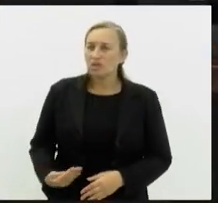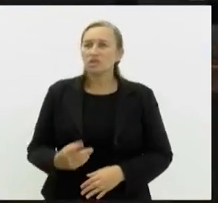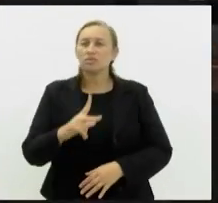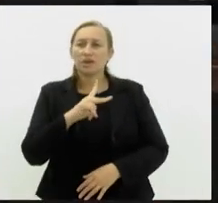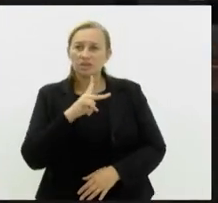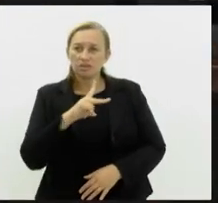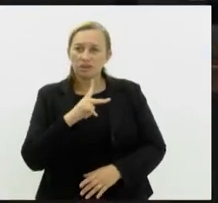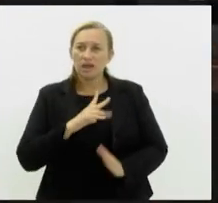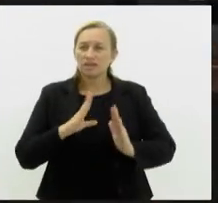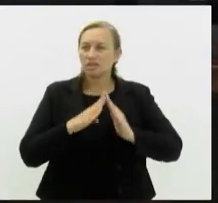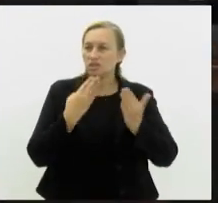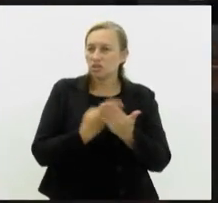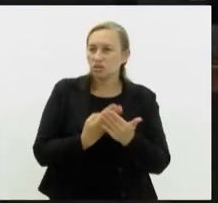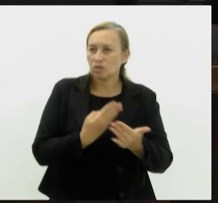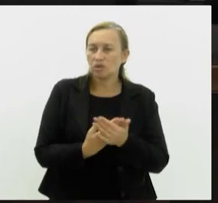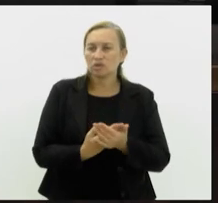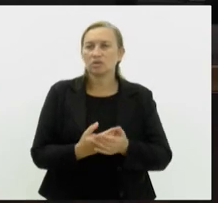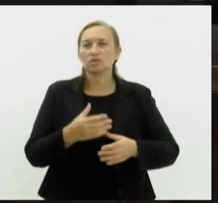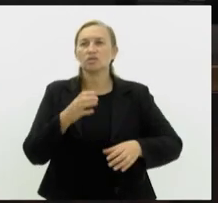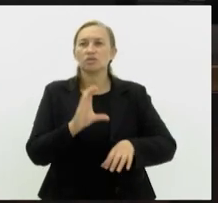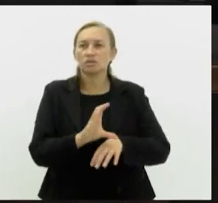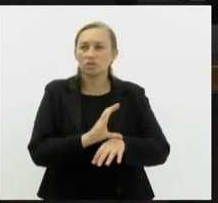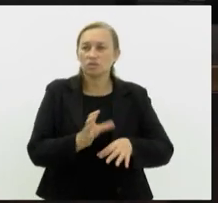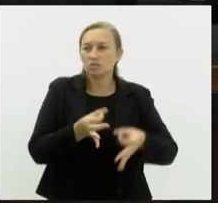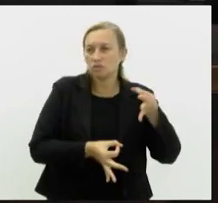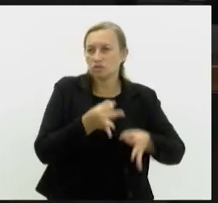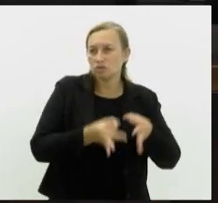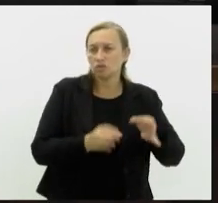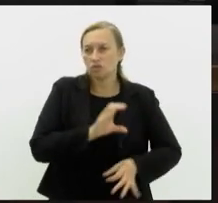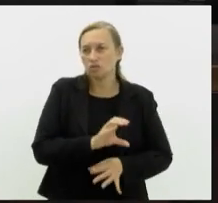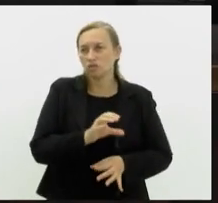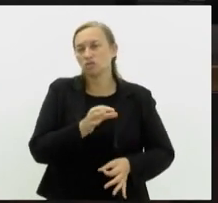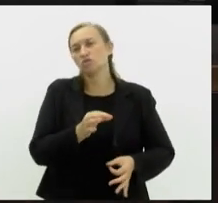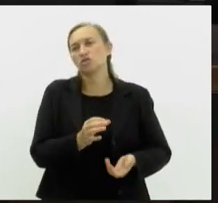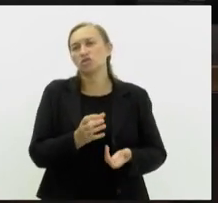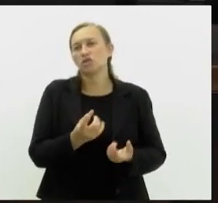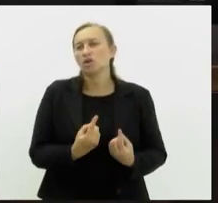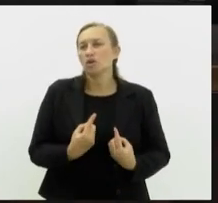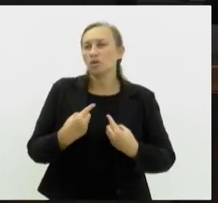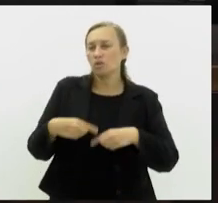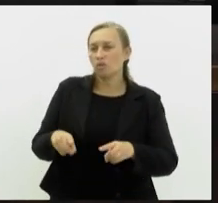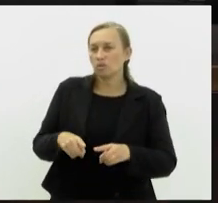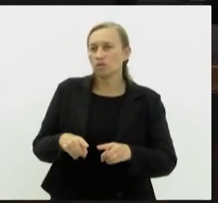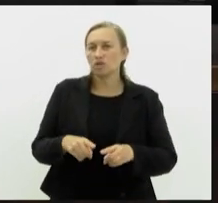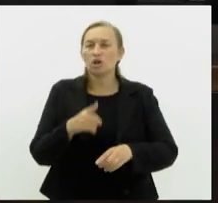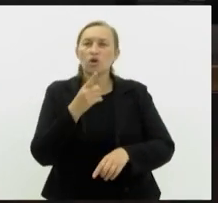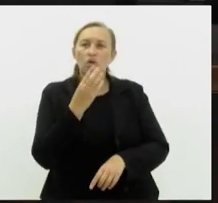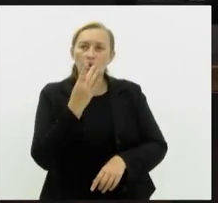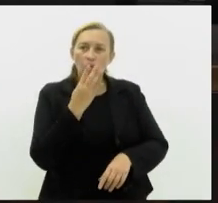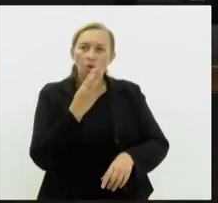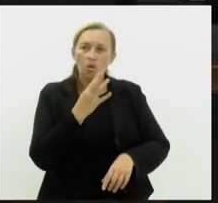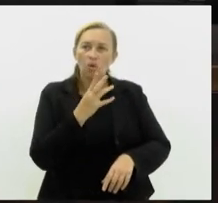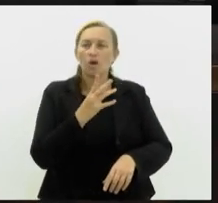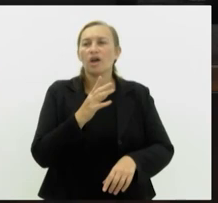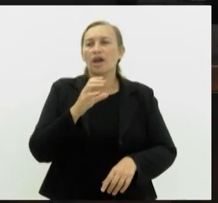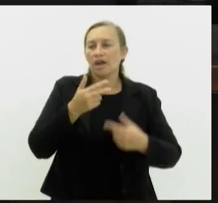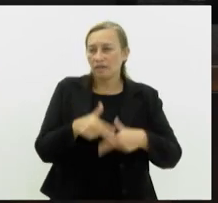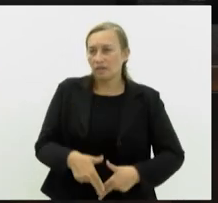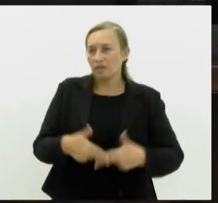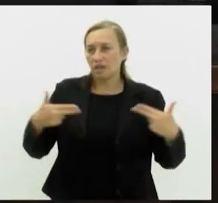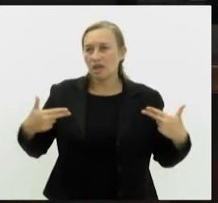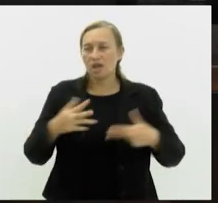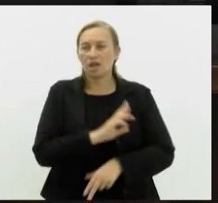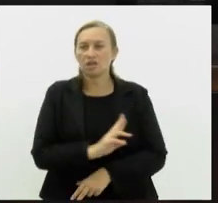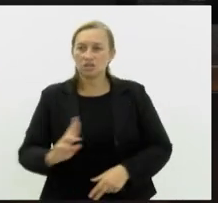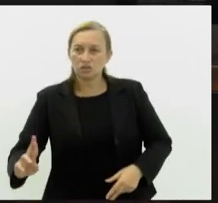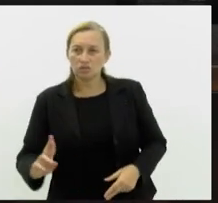providências. Pendente de parecer das comissões de Constituição e Justiça, de combate à discriminação, preconceito de raça, cor, etnia, religião, procedência